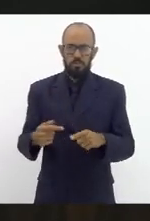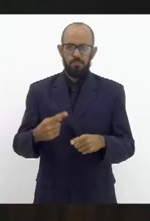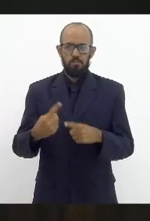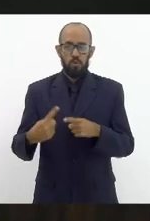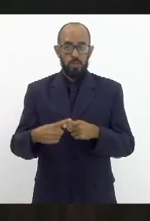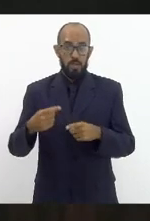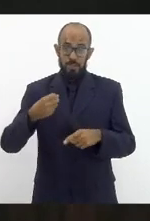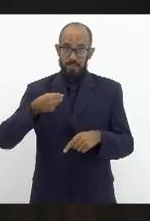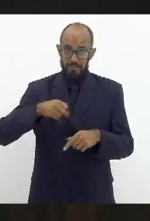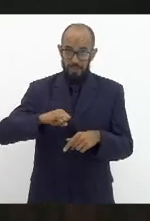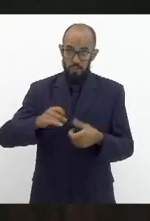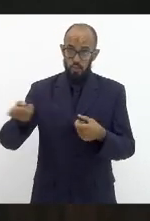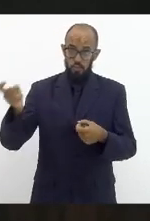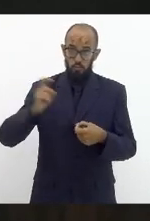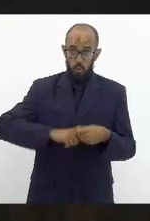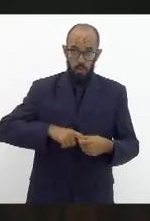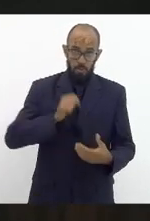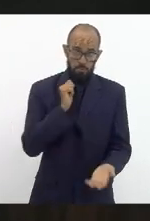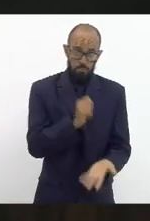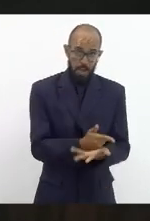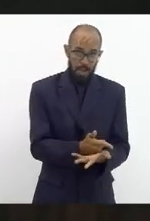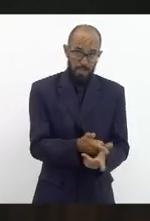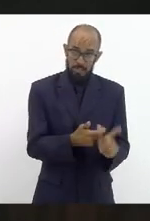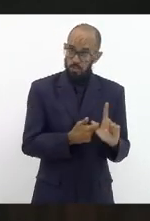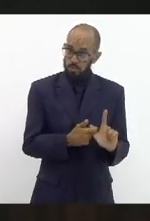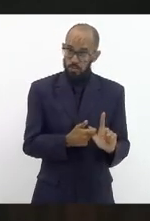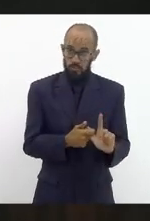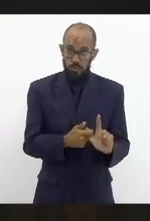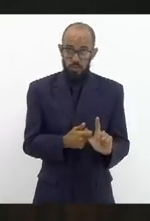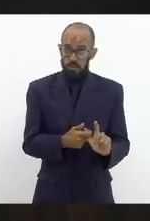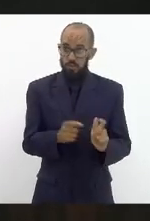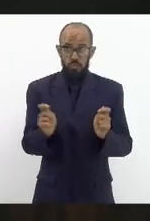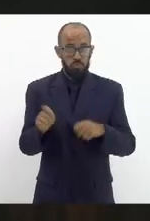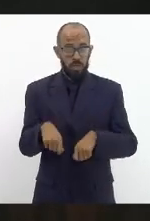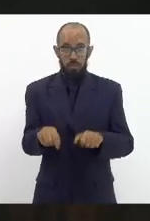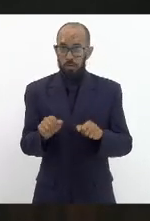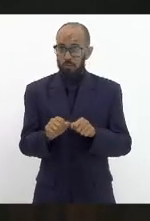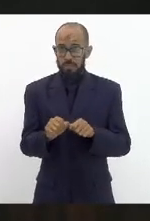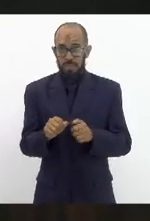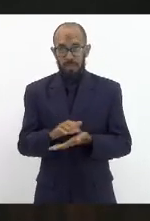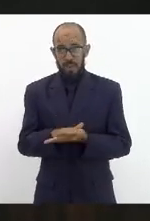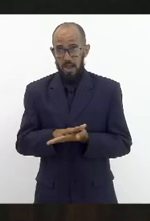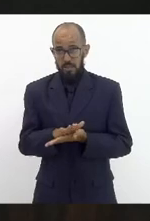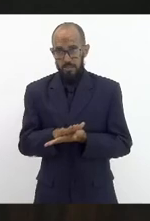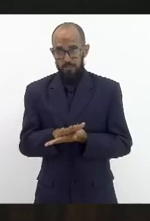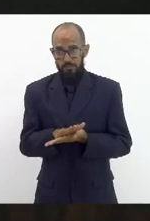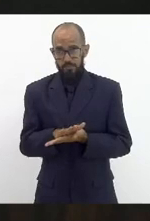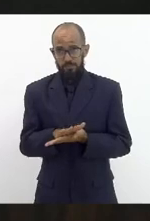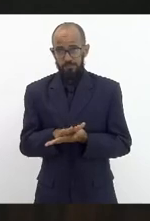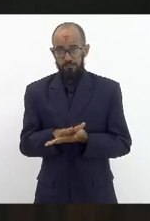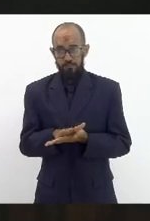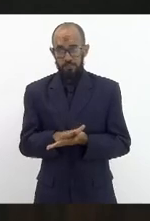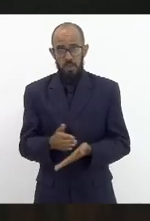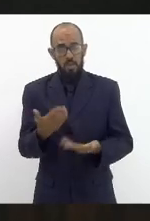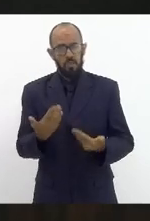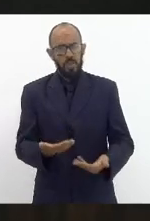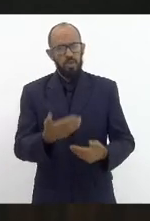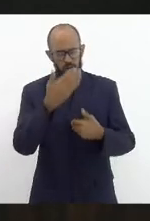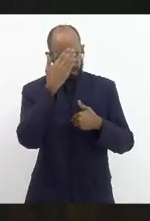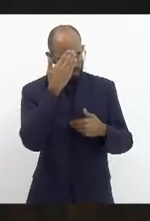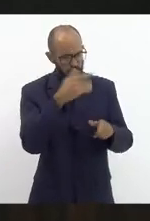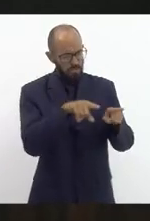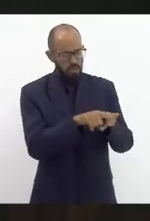gente voltar a pagar essa dívida, nem concurso teria, porque nós ficaríamos limitados aos nossos gastos. Queria saudar também a representatividade,